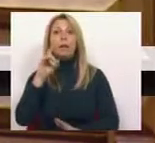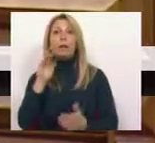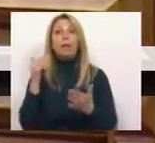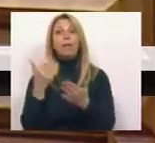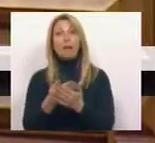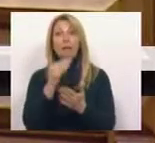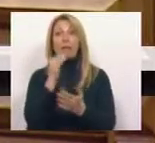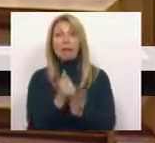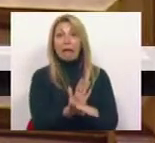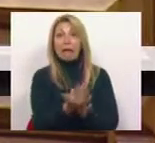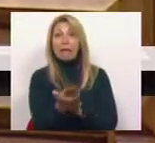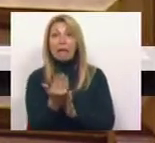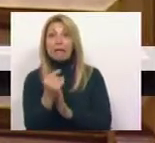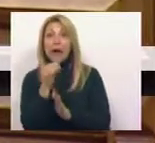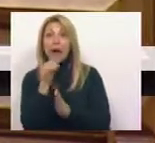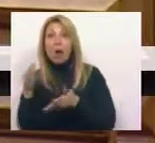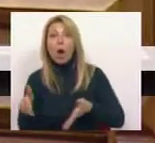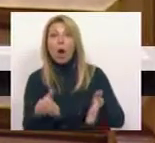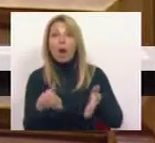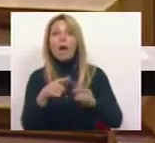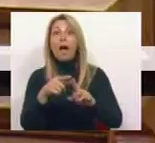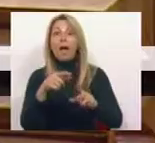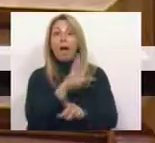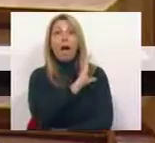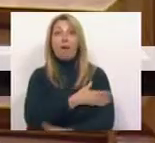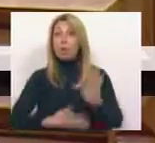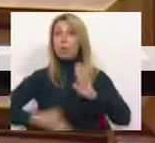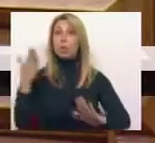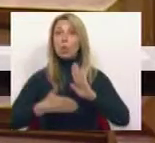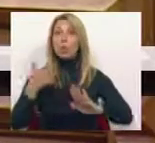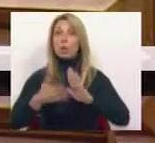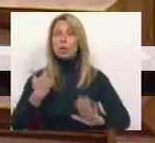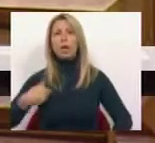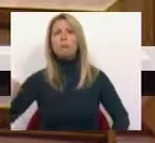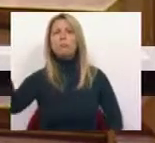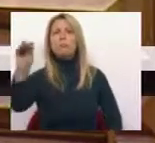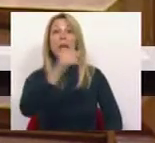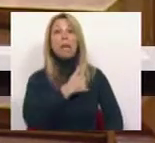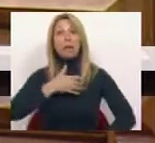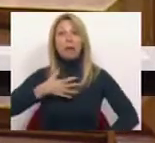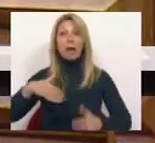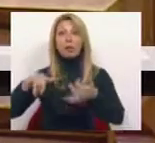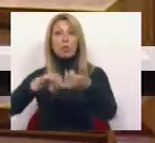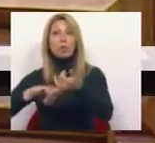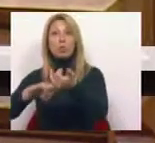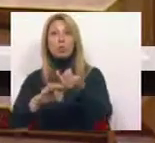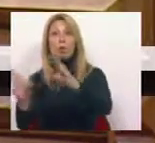desassoreamento da Ria de Aveiro, com caráter de urgência, e auscultando as entidades, associações e comunidades